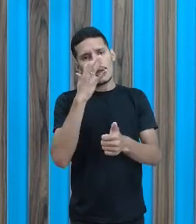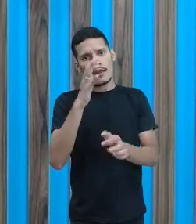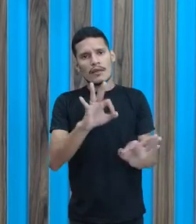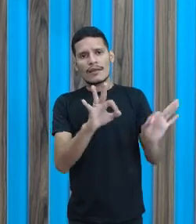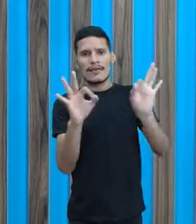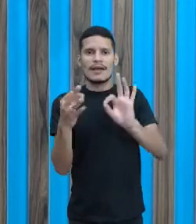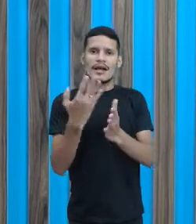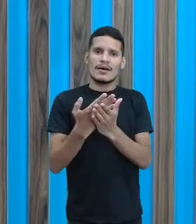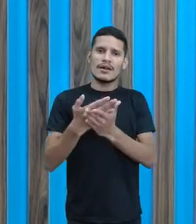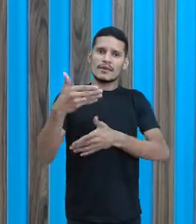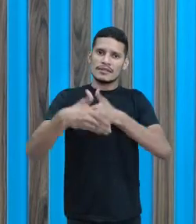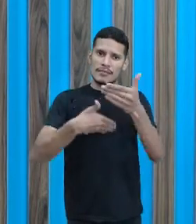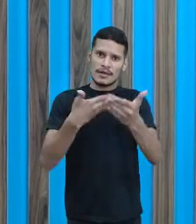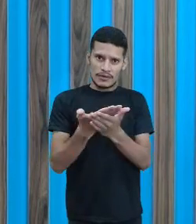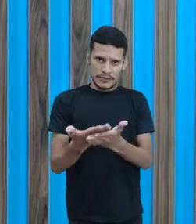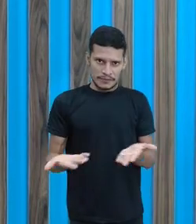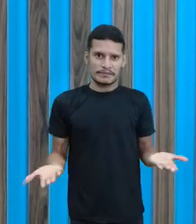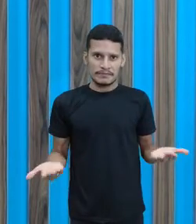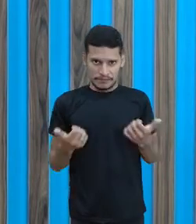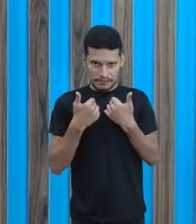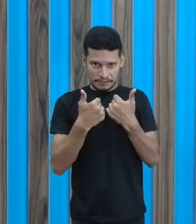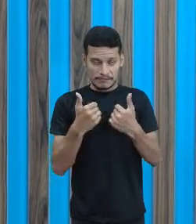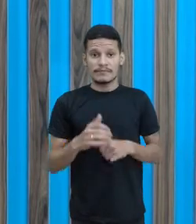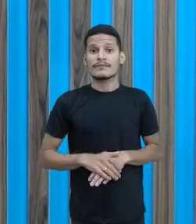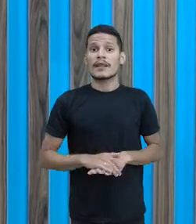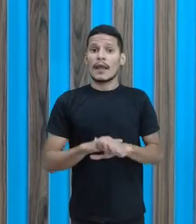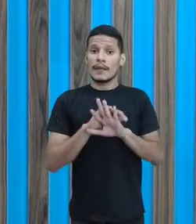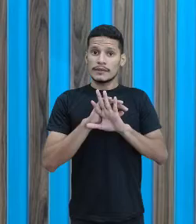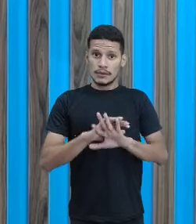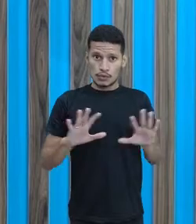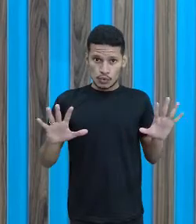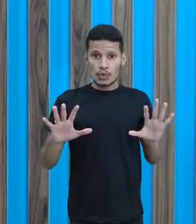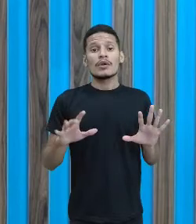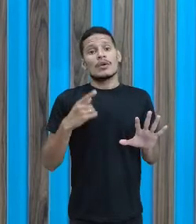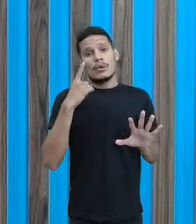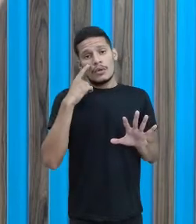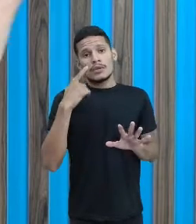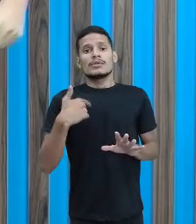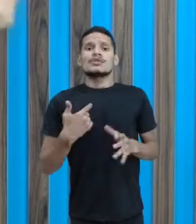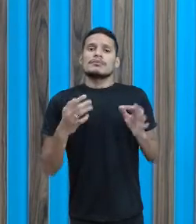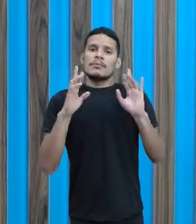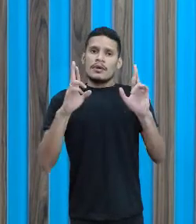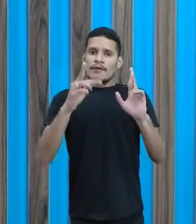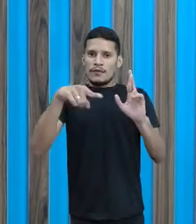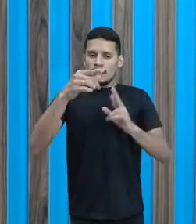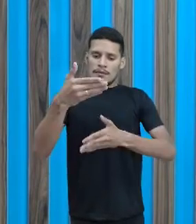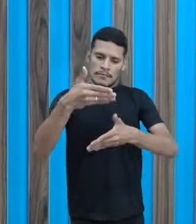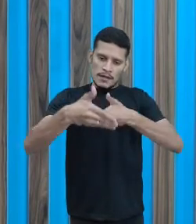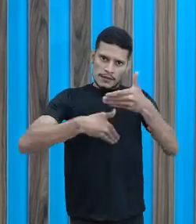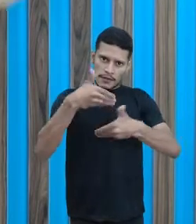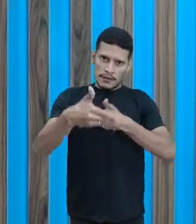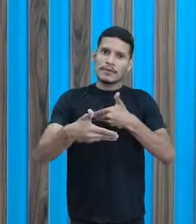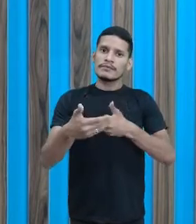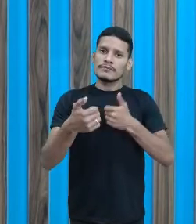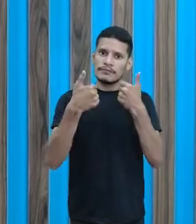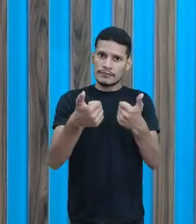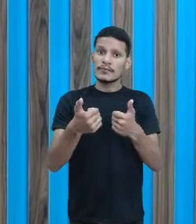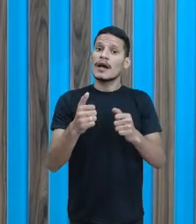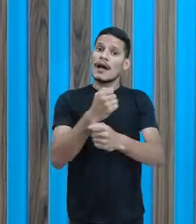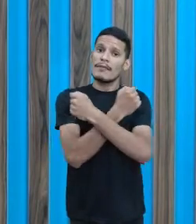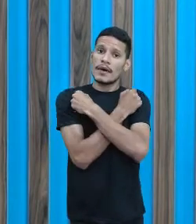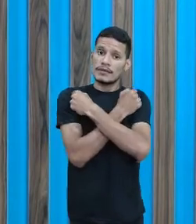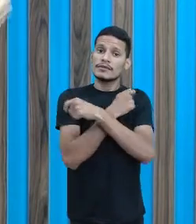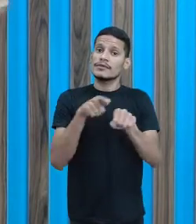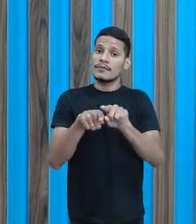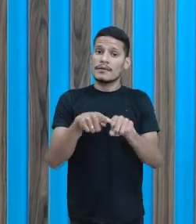participar conosco em nossas aulas. Tá bom, gente? Então é isso. Espero realmente a participação de vocês. Também um abraço aí para